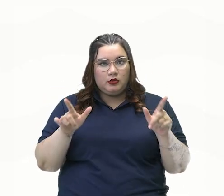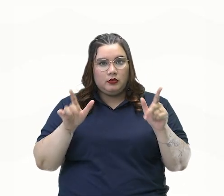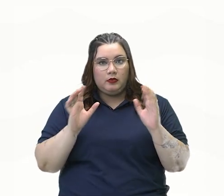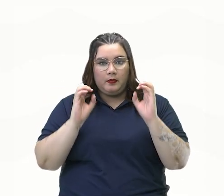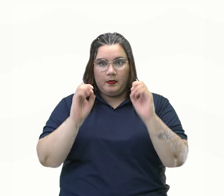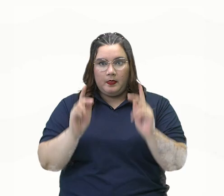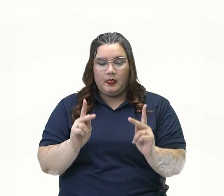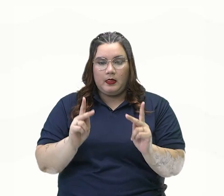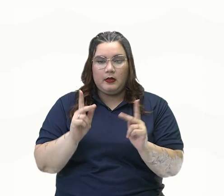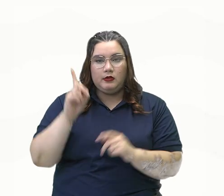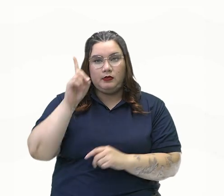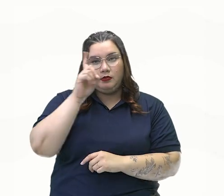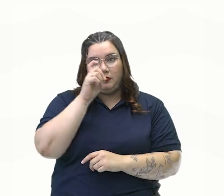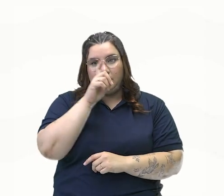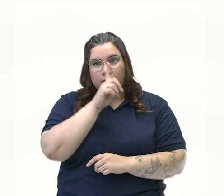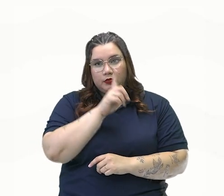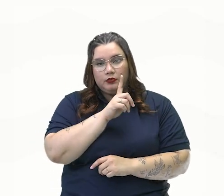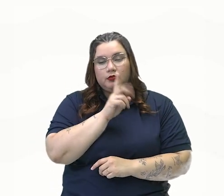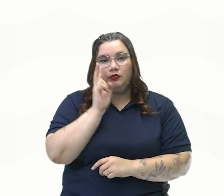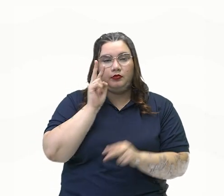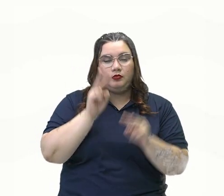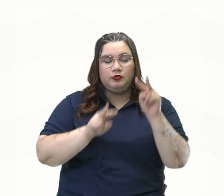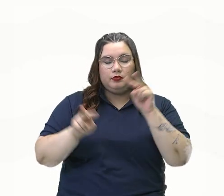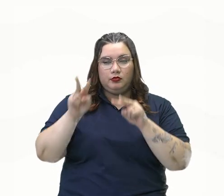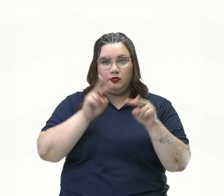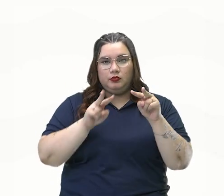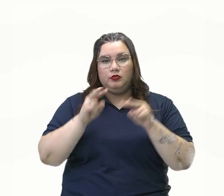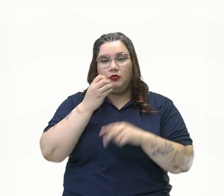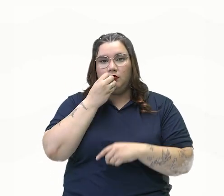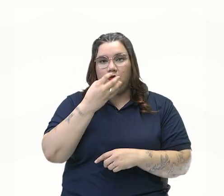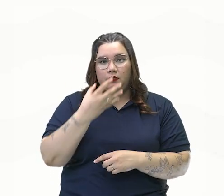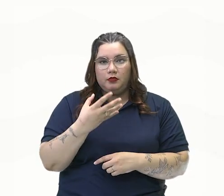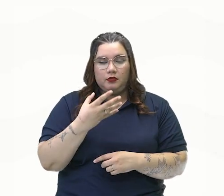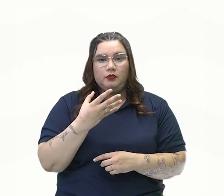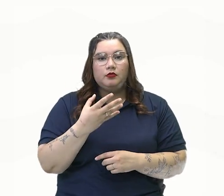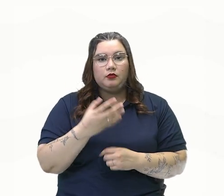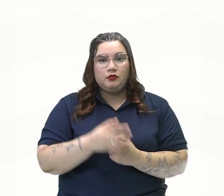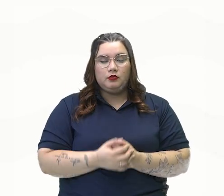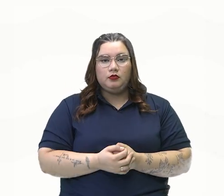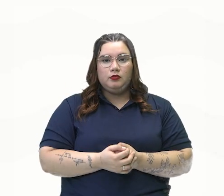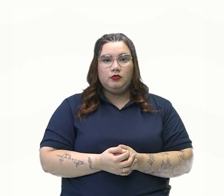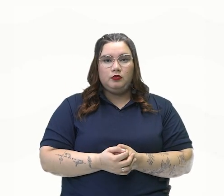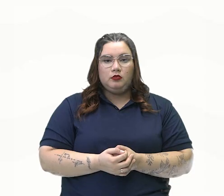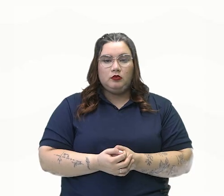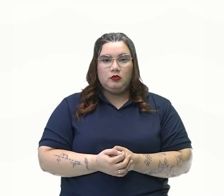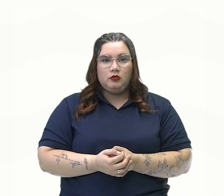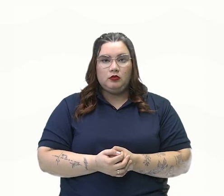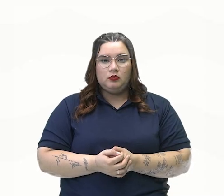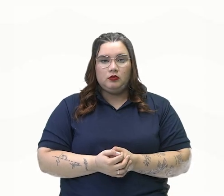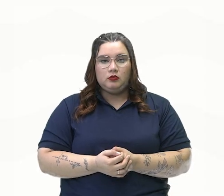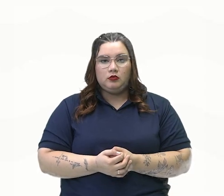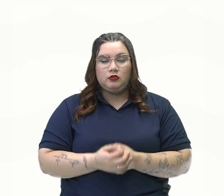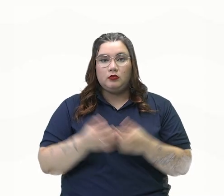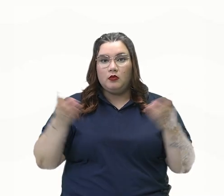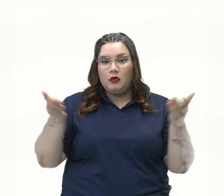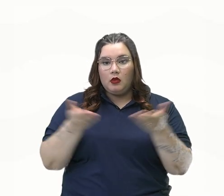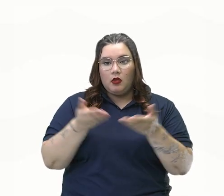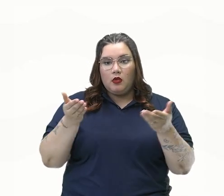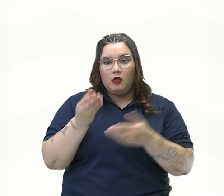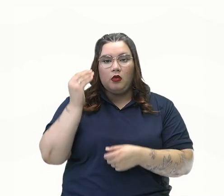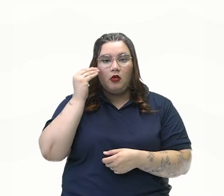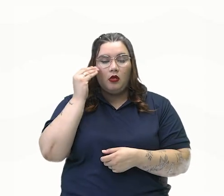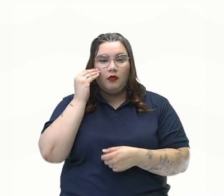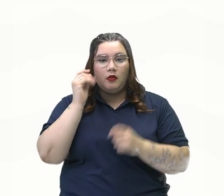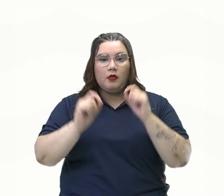ok? Dificultando que o cristalino possa focalizar as imagens na retina. Agora a gente vai falar